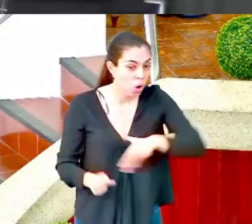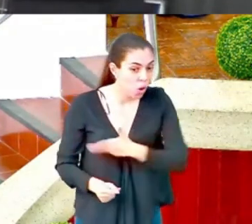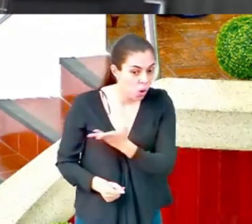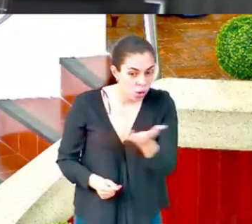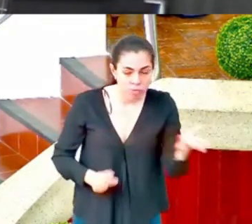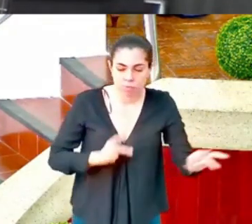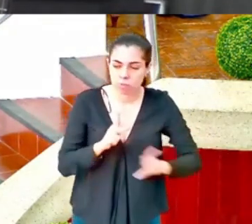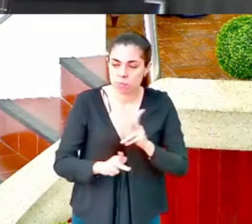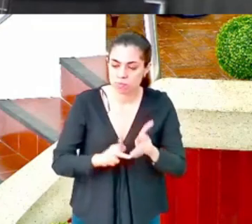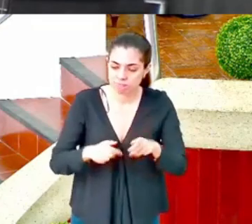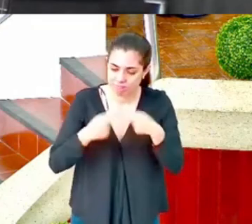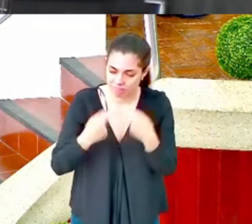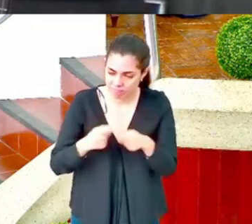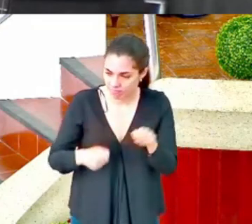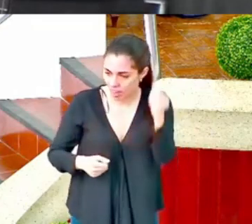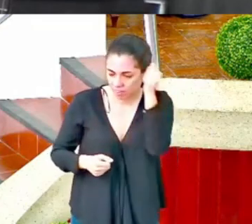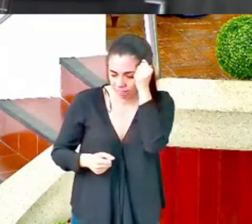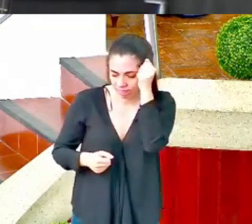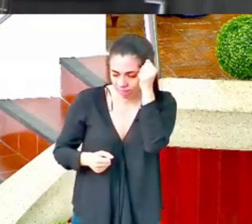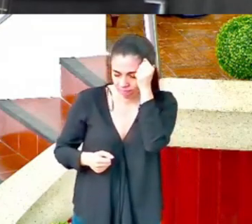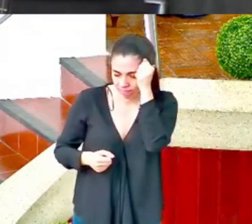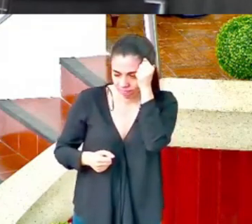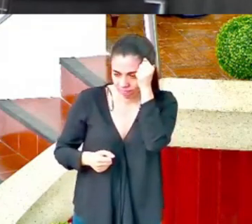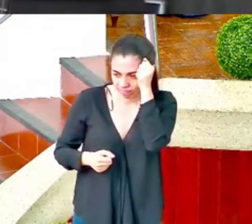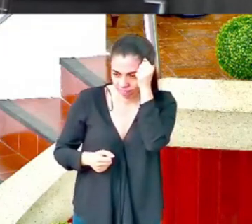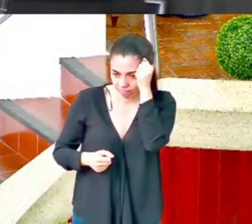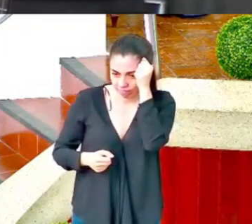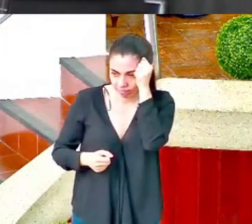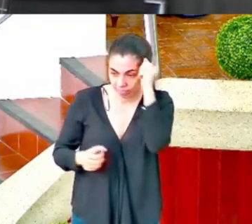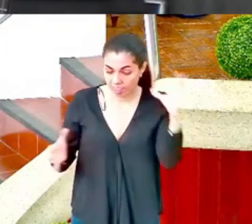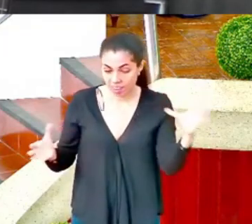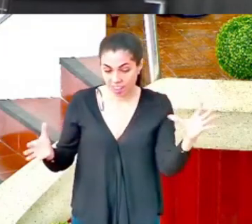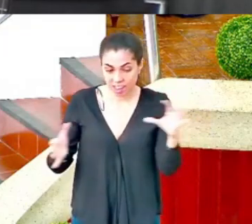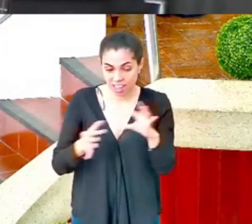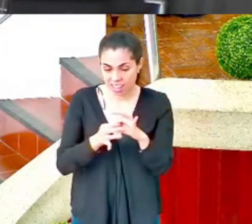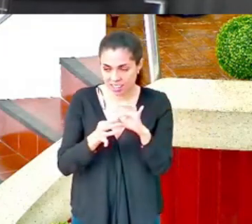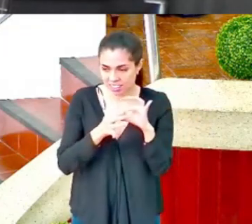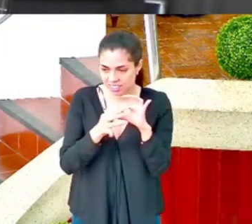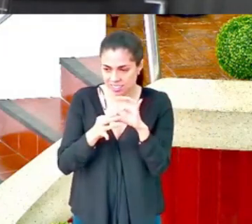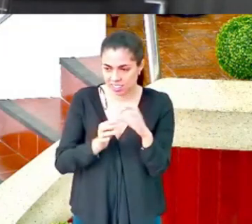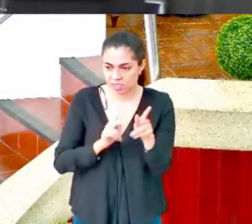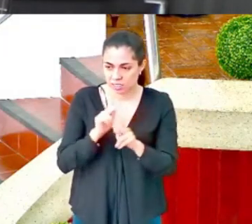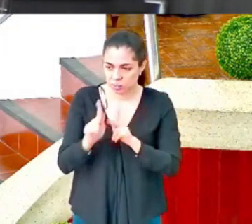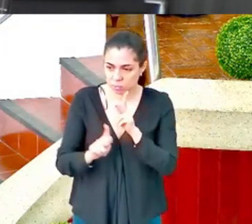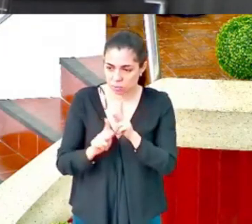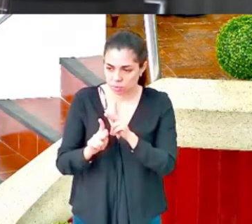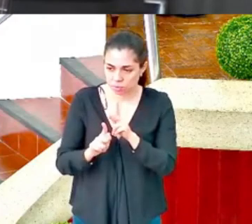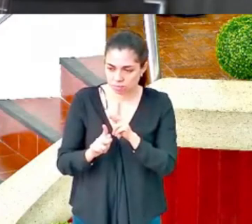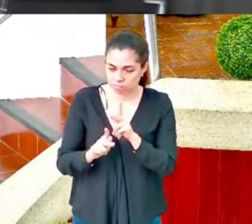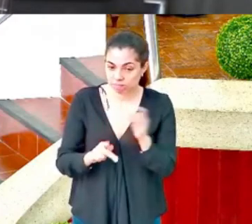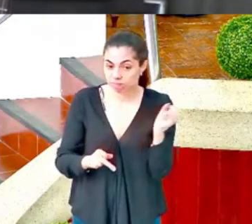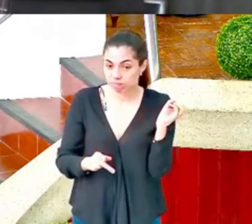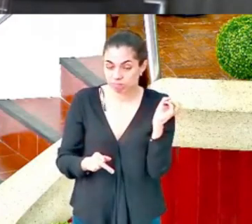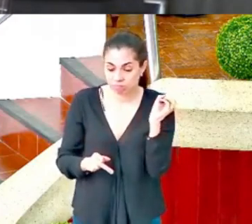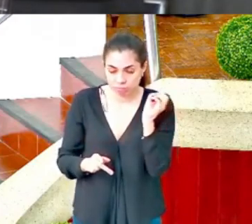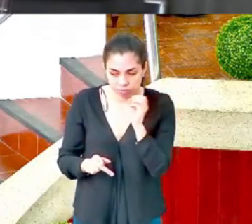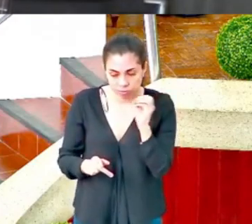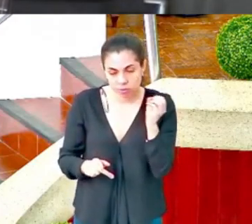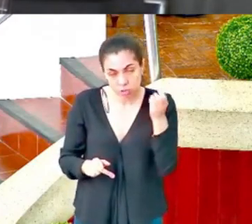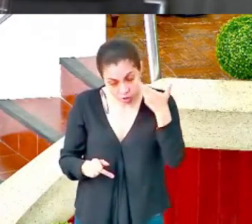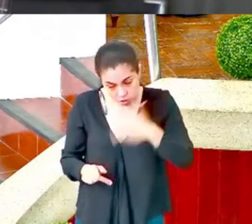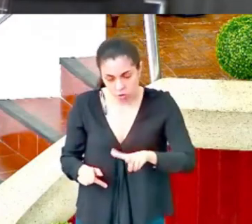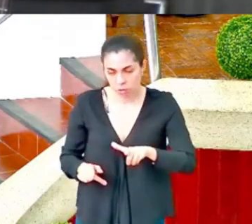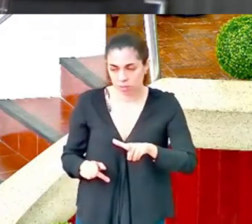da aliança. A renovação da aliança do povo, ela só aconteceu aqui e nunca